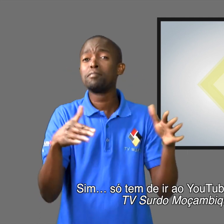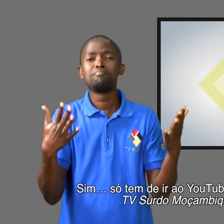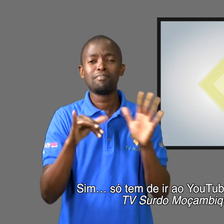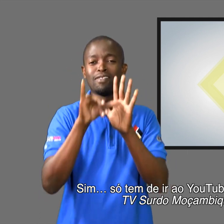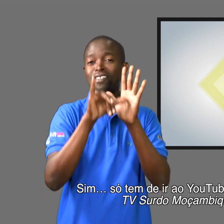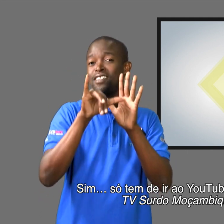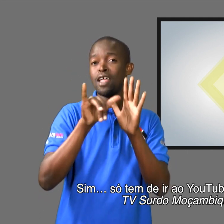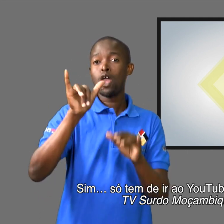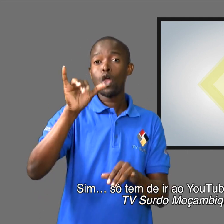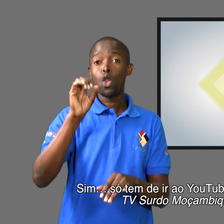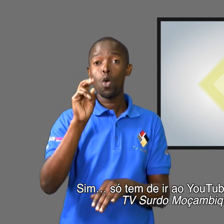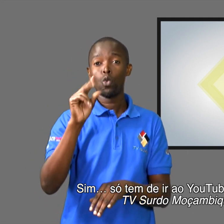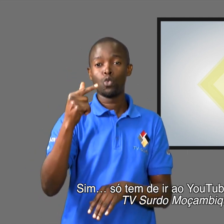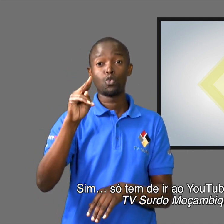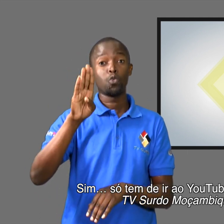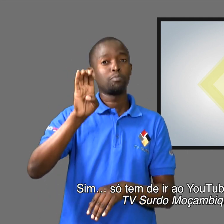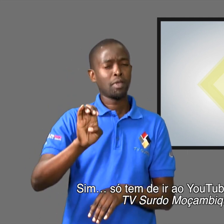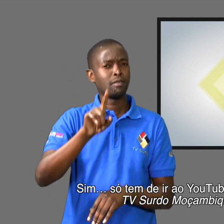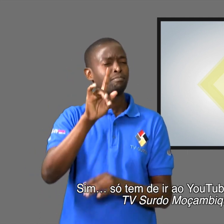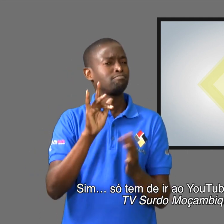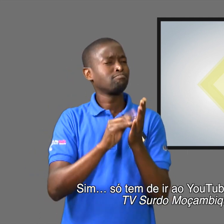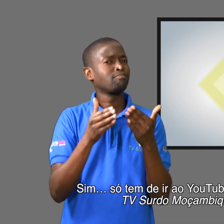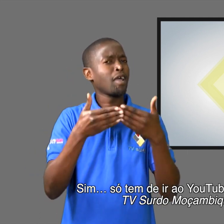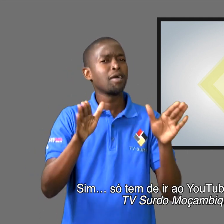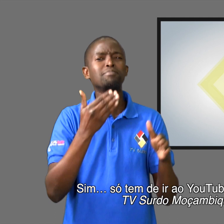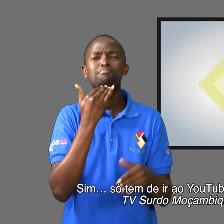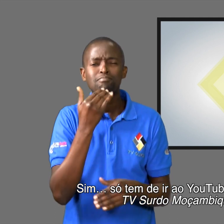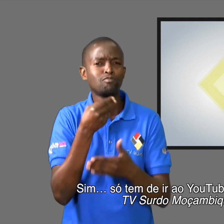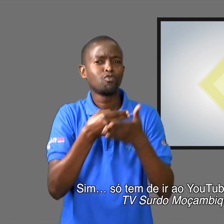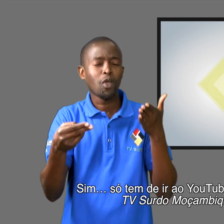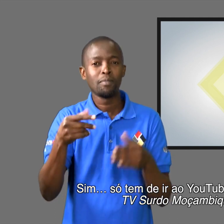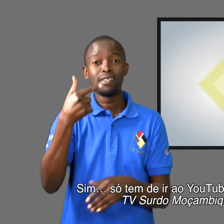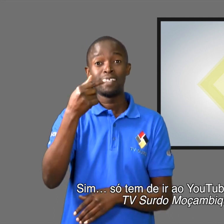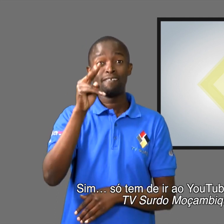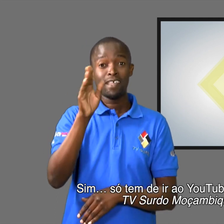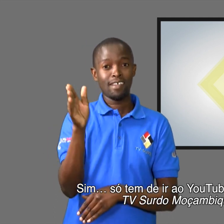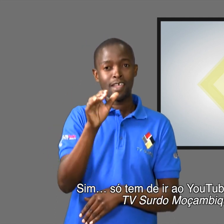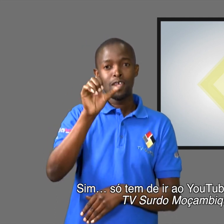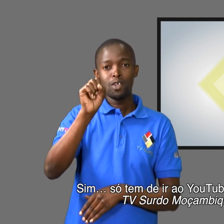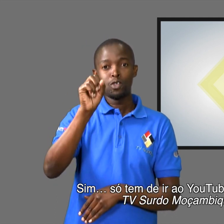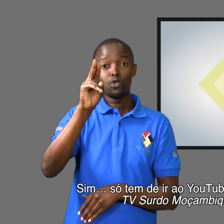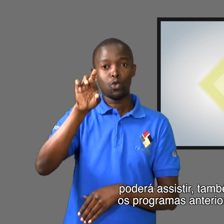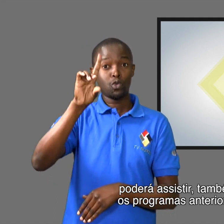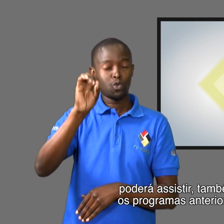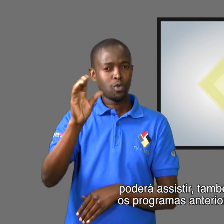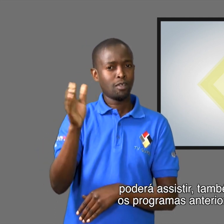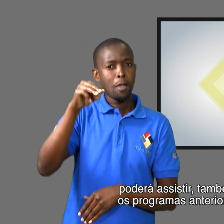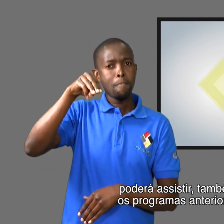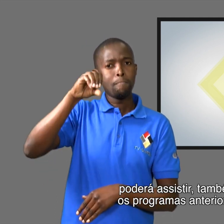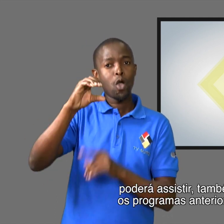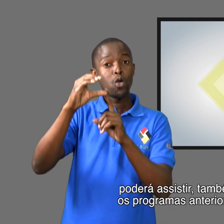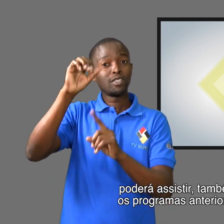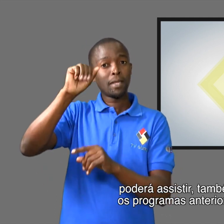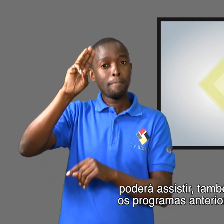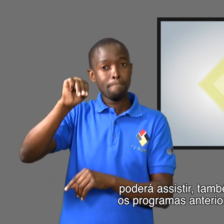Sim, só tens que ir ao YouTube e escrever TV Surdo Moçambique e poderá assistir